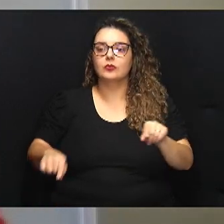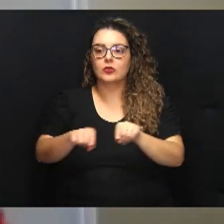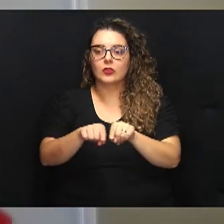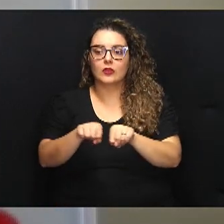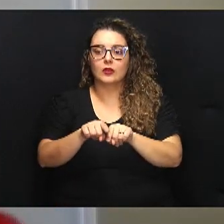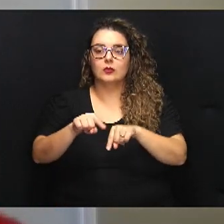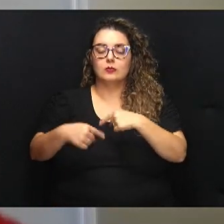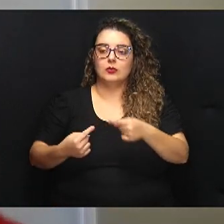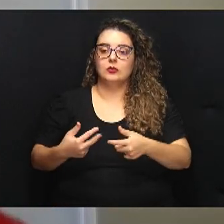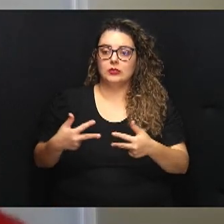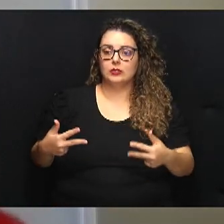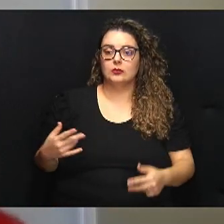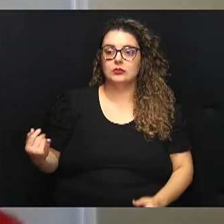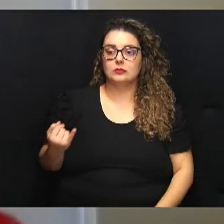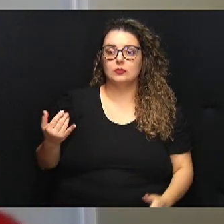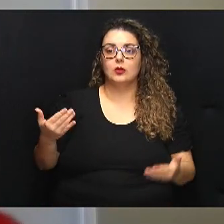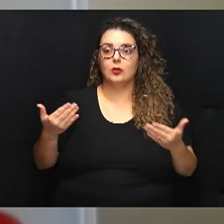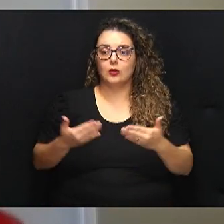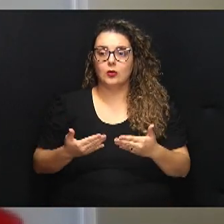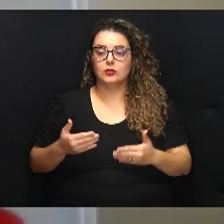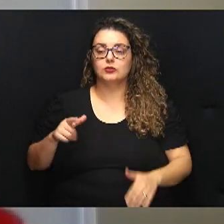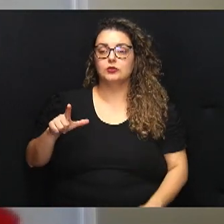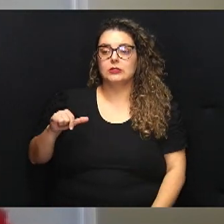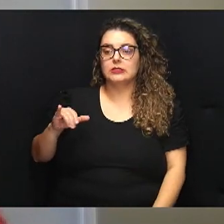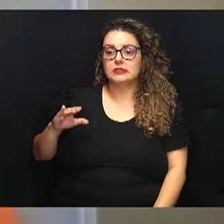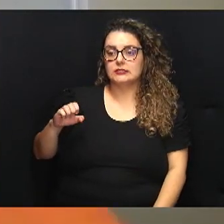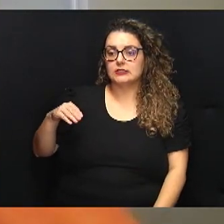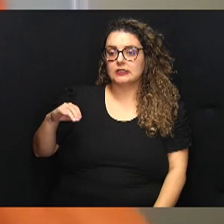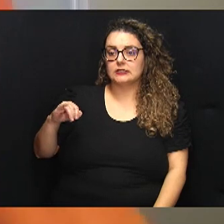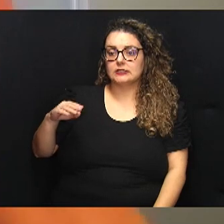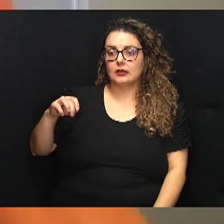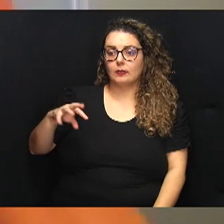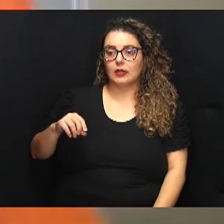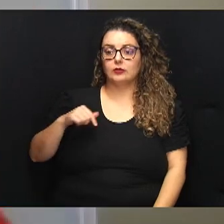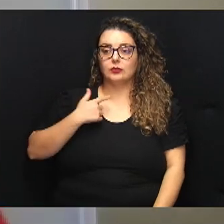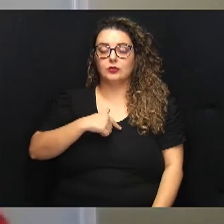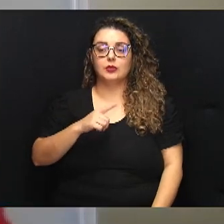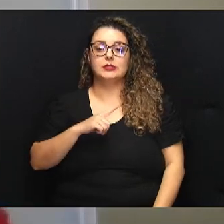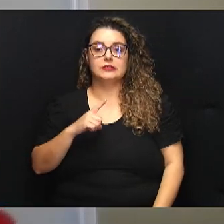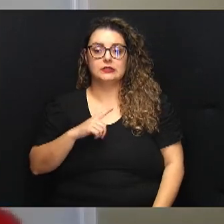coisa importante hoje no licenciamento é que a gente tem